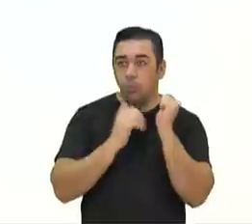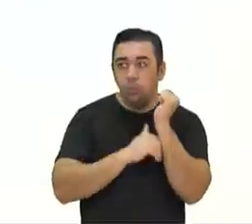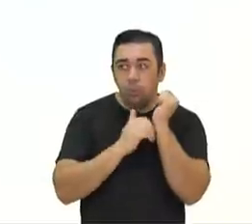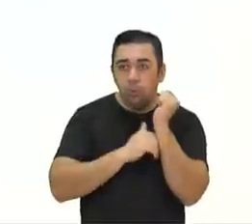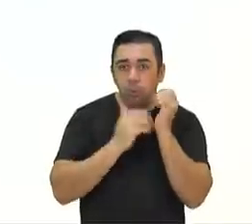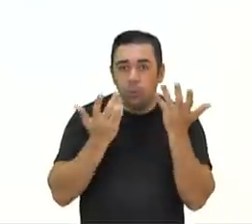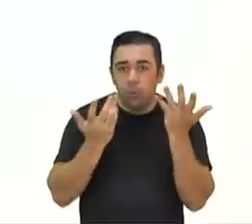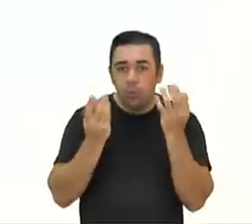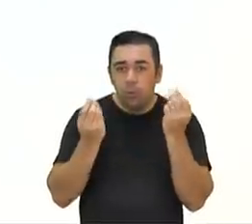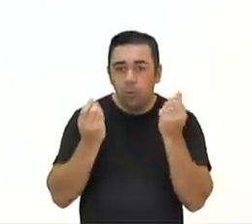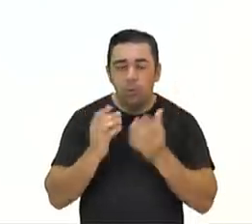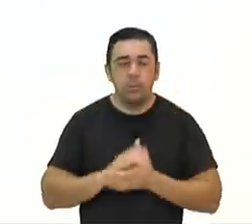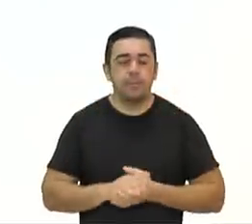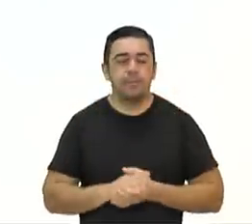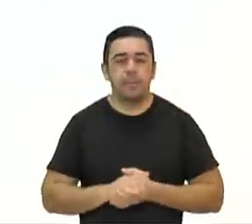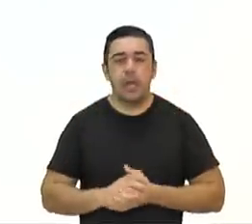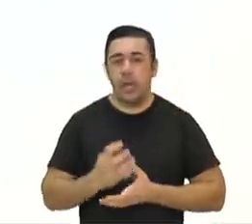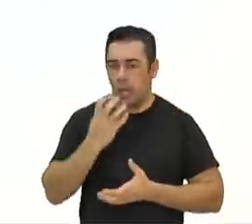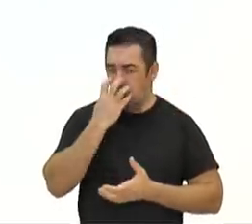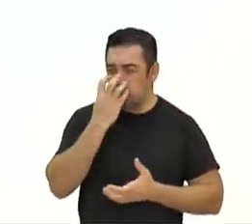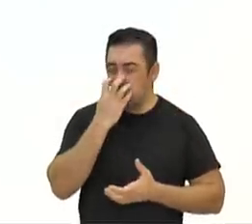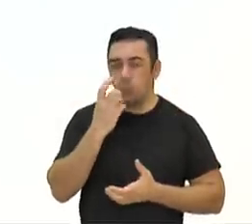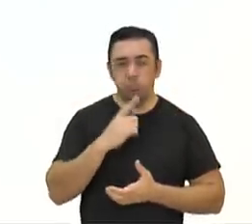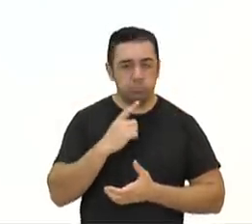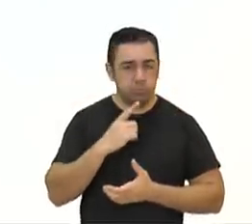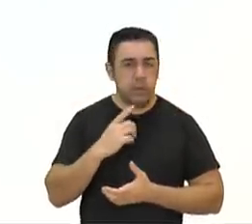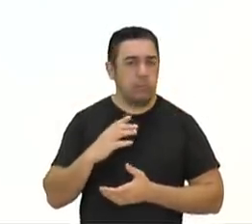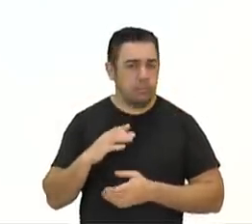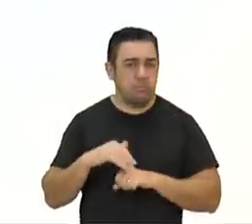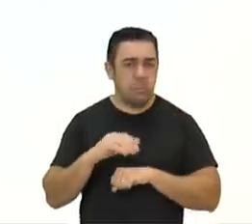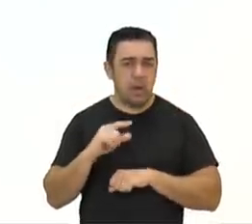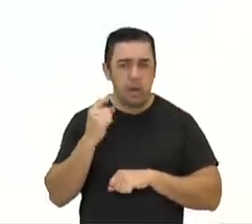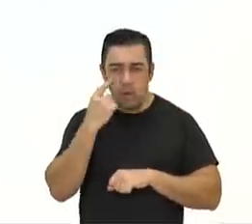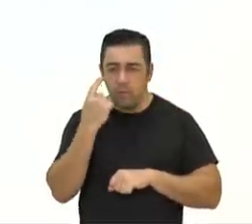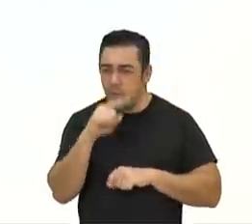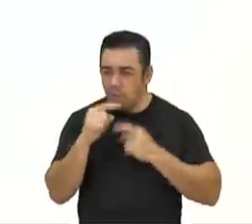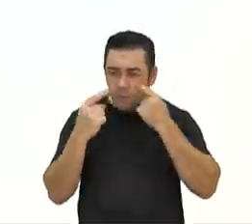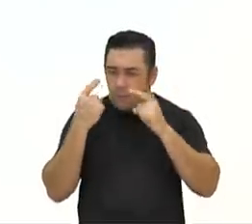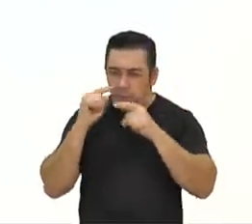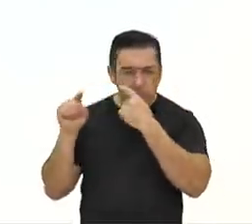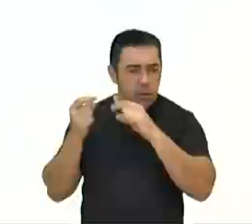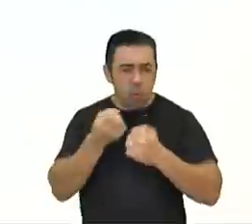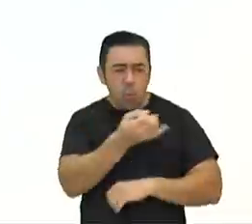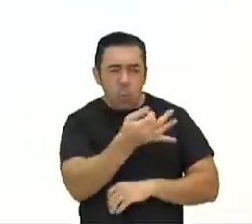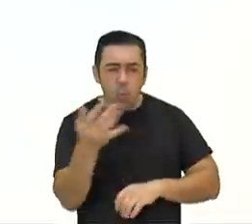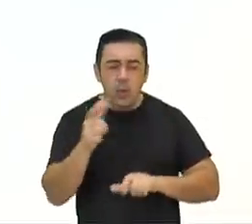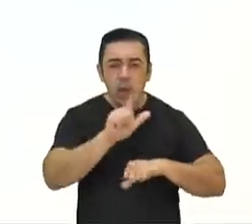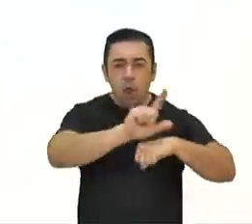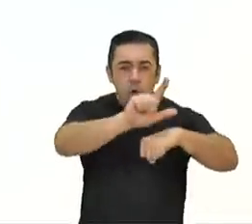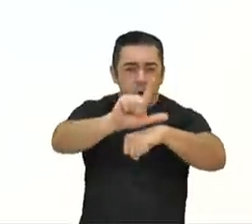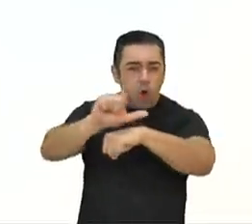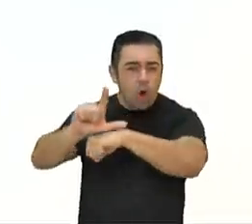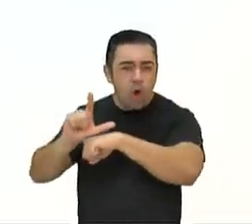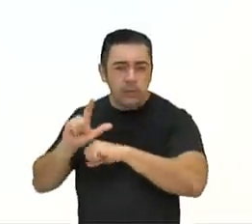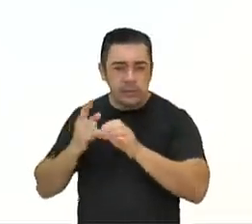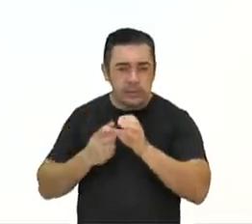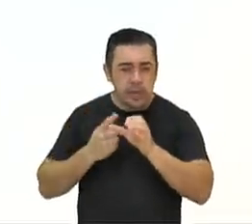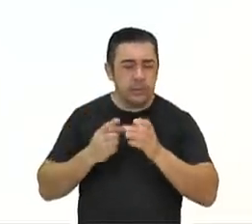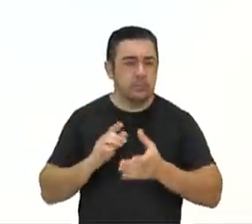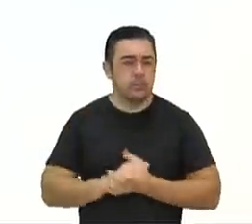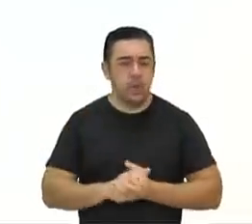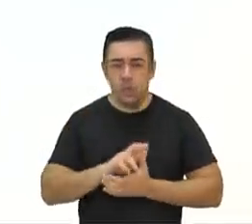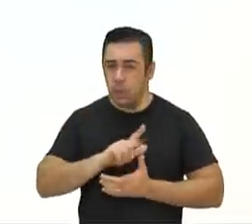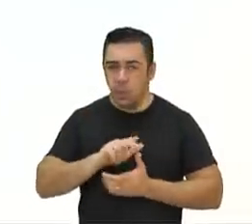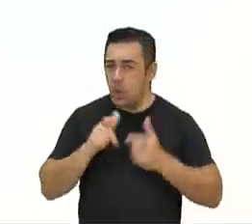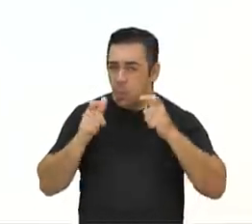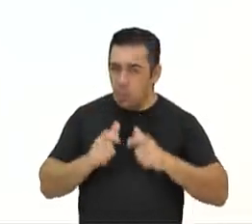Scliar. Cachorros estão em alta. É só observar o número de pet shops pela cidade para constatá-lo. E isso não é uma coisa